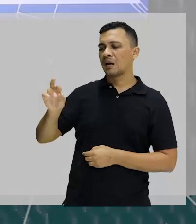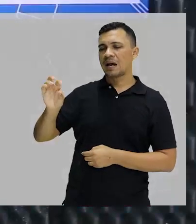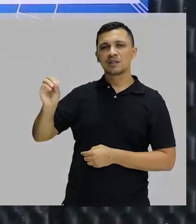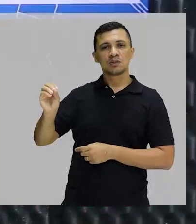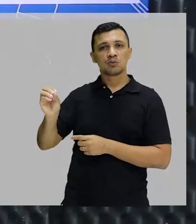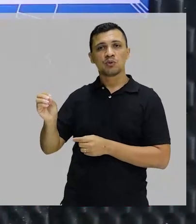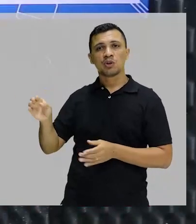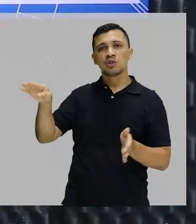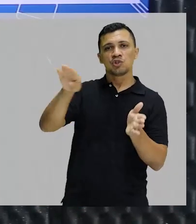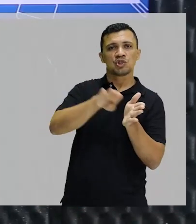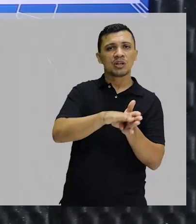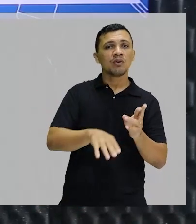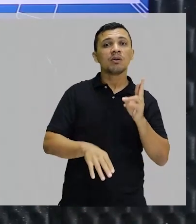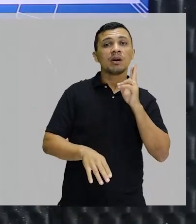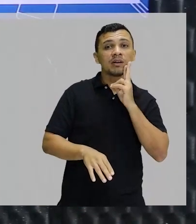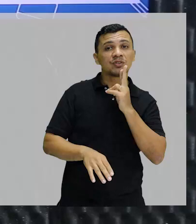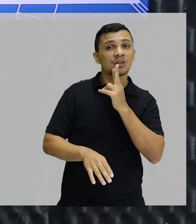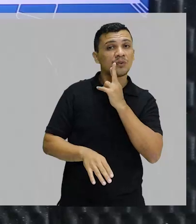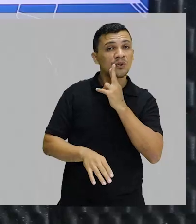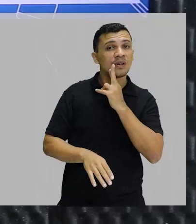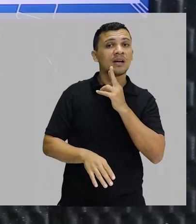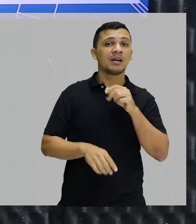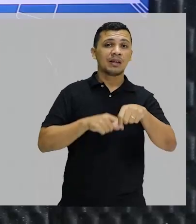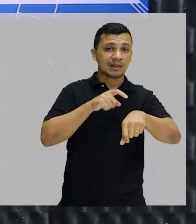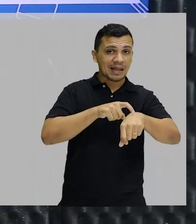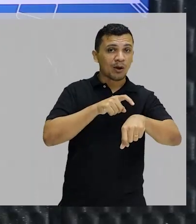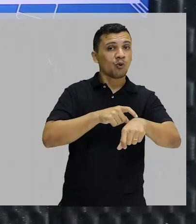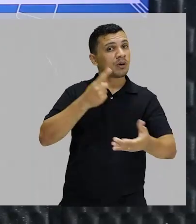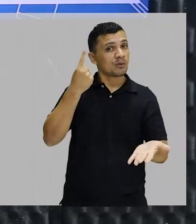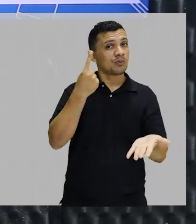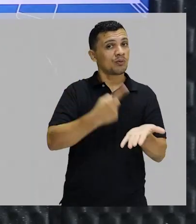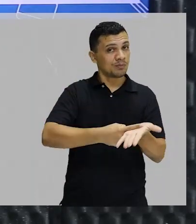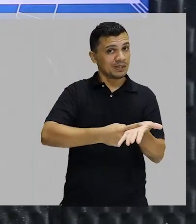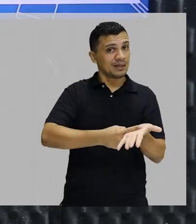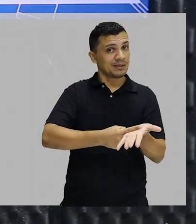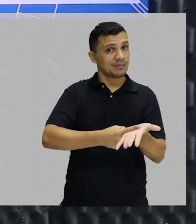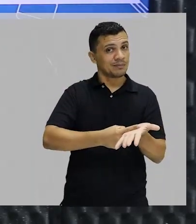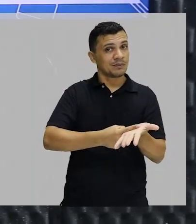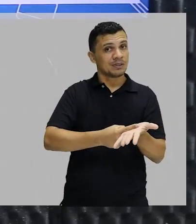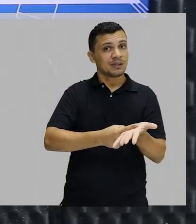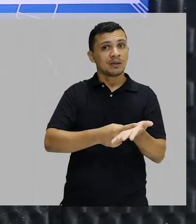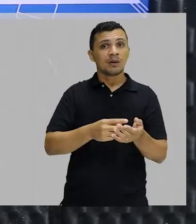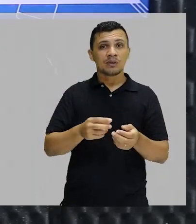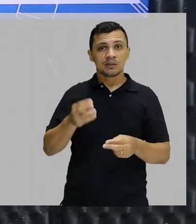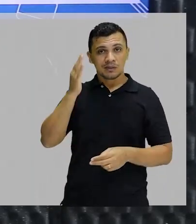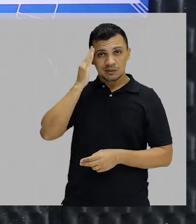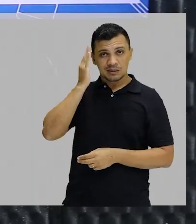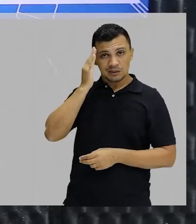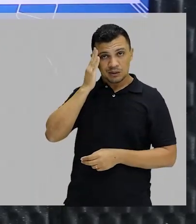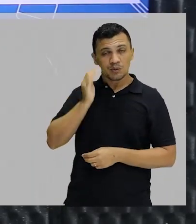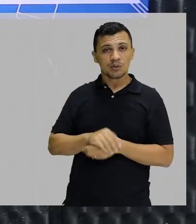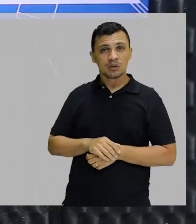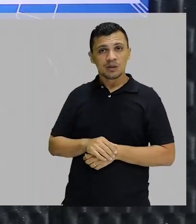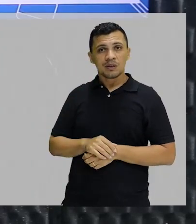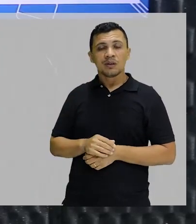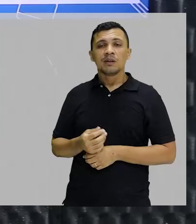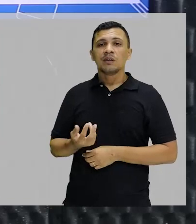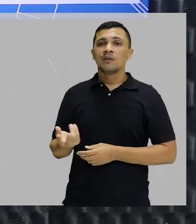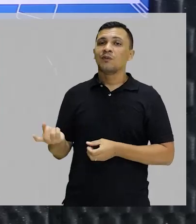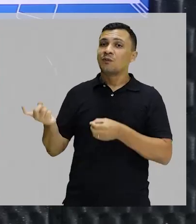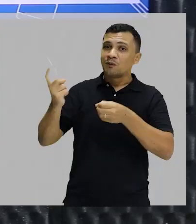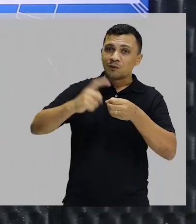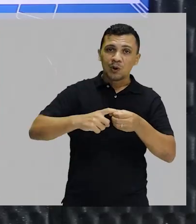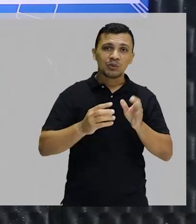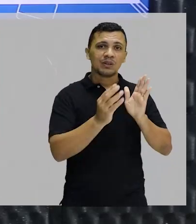ao restaurante na hora combinada. Então, objeto direto e objeto indireto. Observem aí, voltem nesse